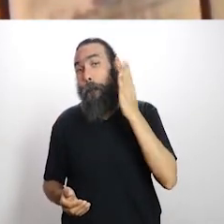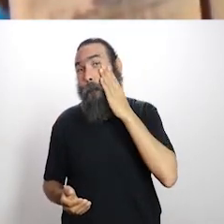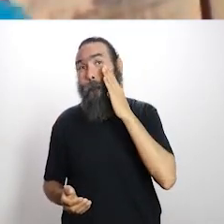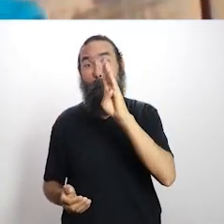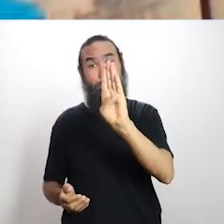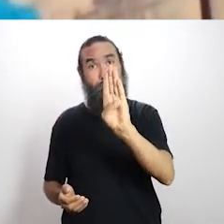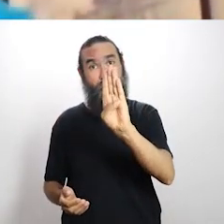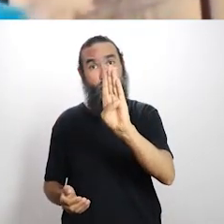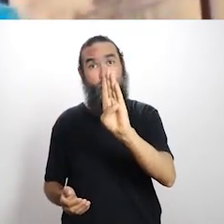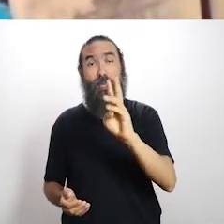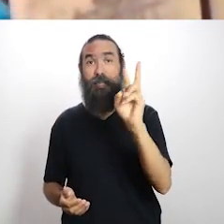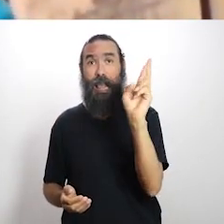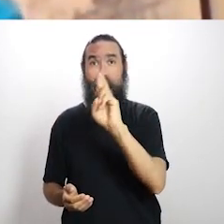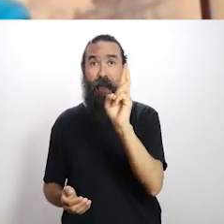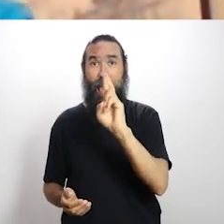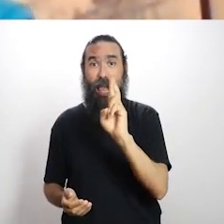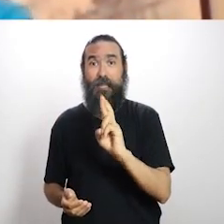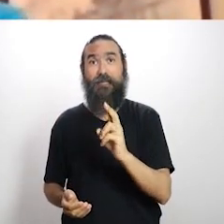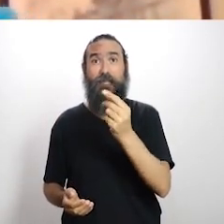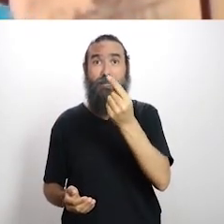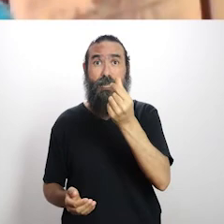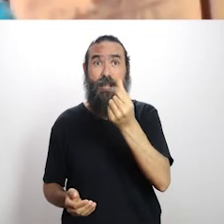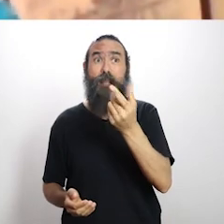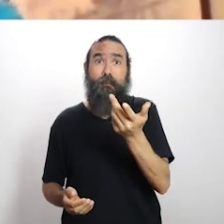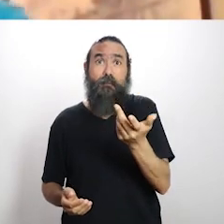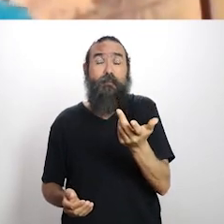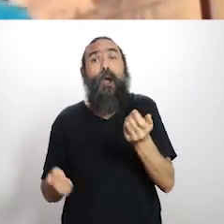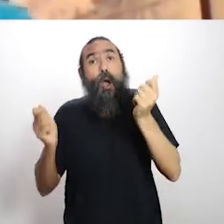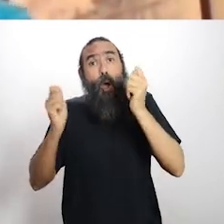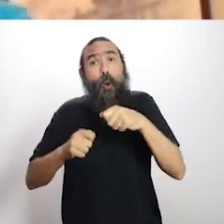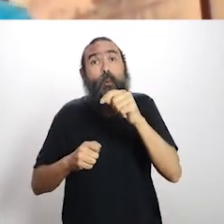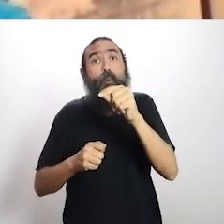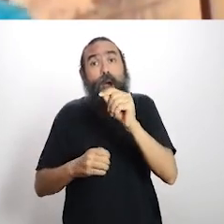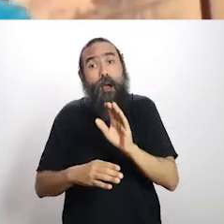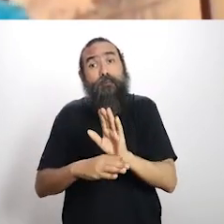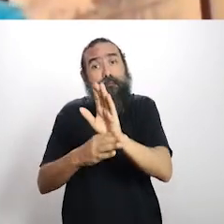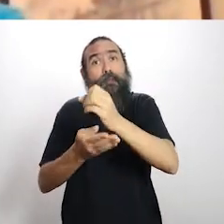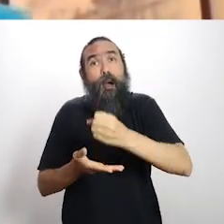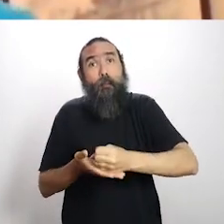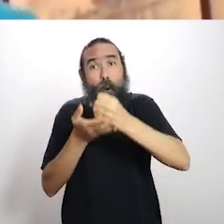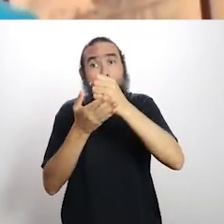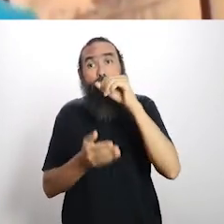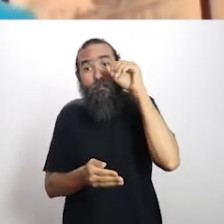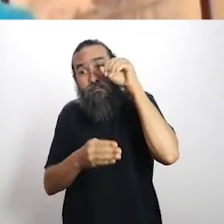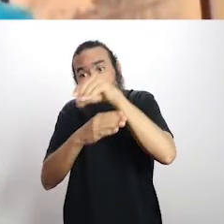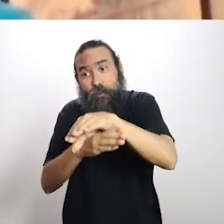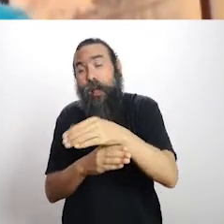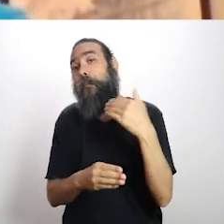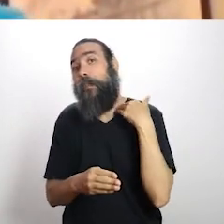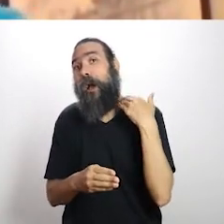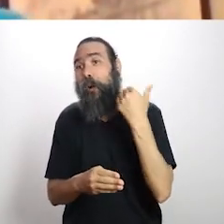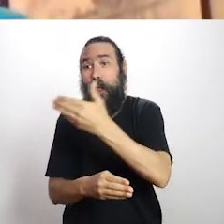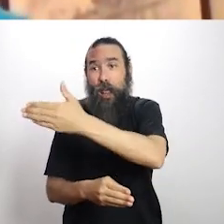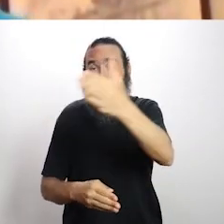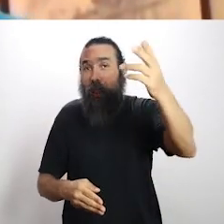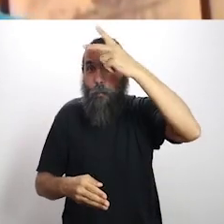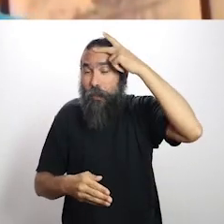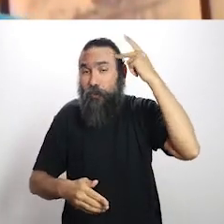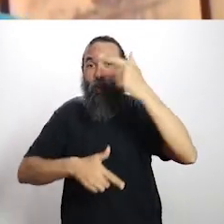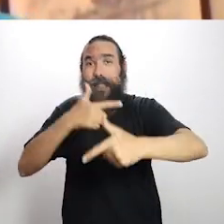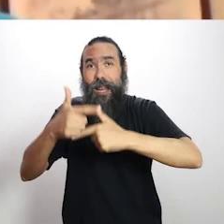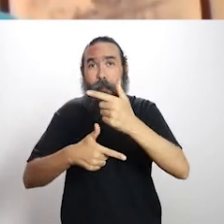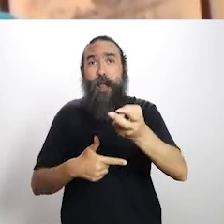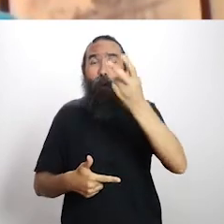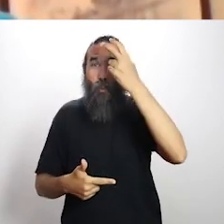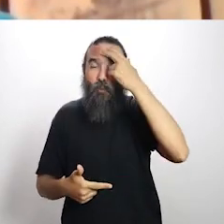primeiro deles é o da universalidade notem que no item 2 nos itens 1 e 2 que é para